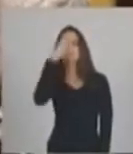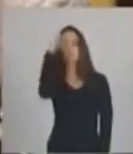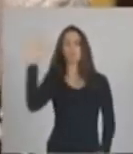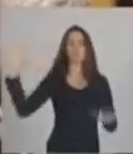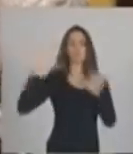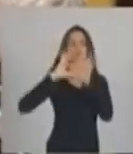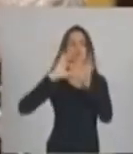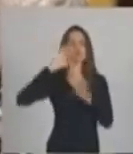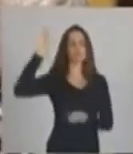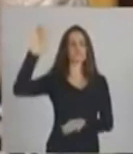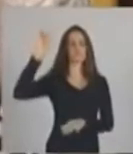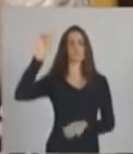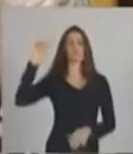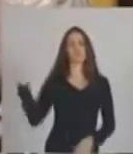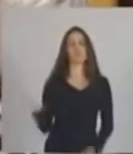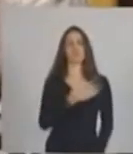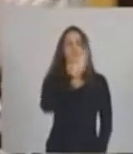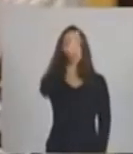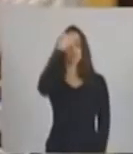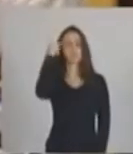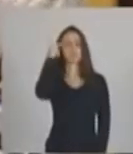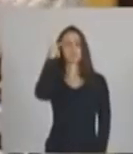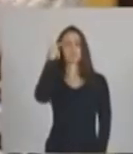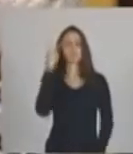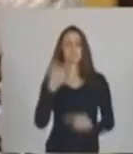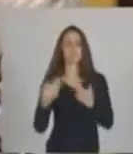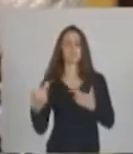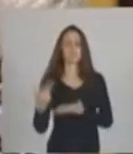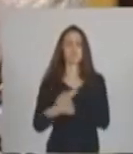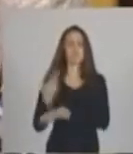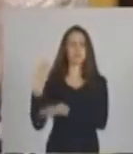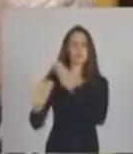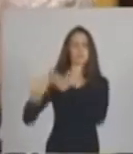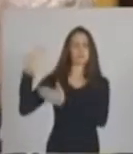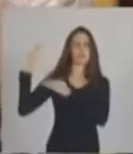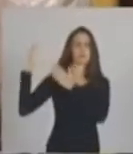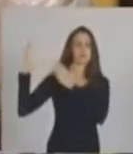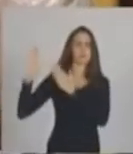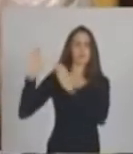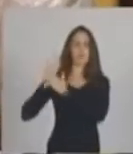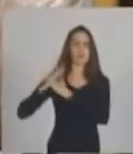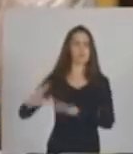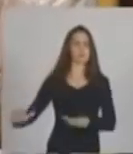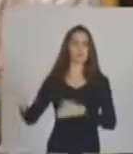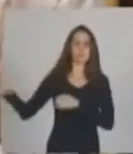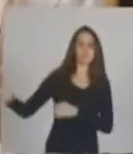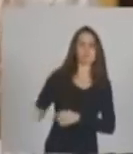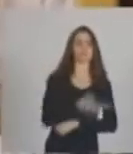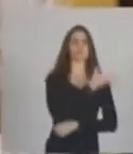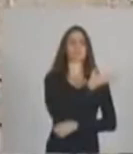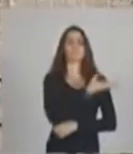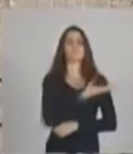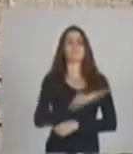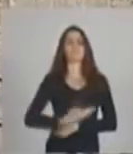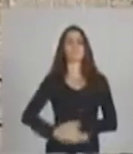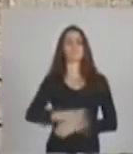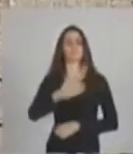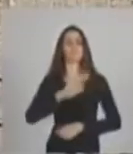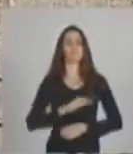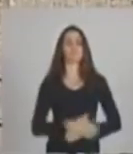Cristo, nova criatura é. As coisas velhas acabaram e eis que tudo se fez novo.